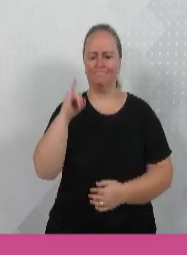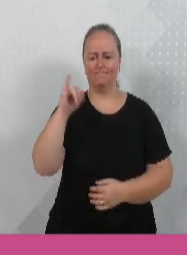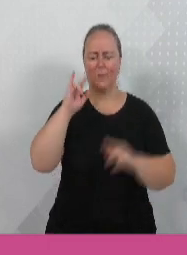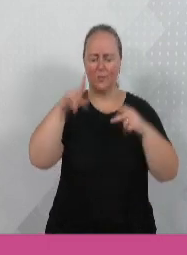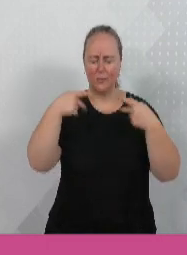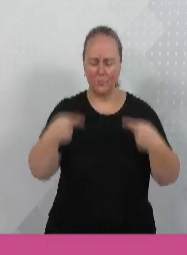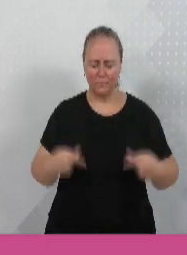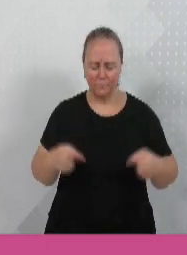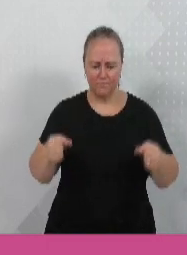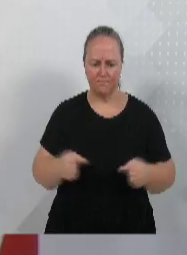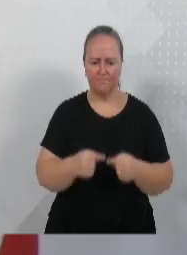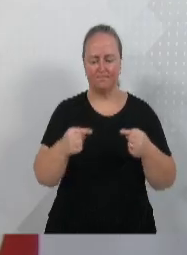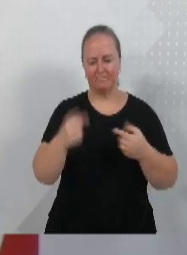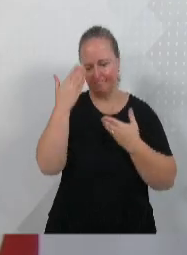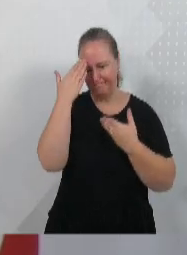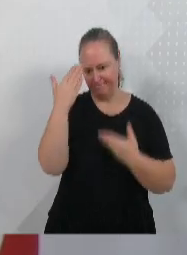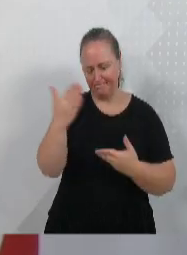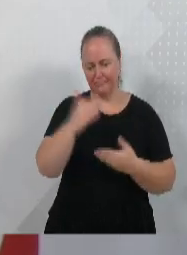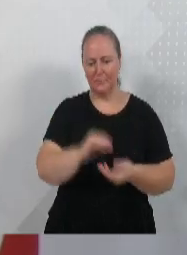Então, obrigada.